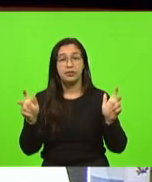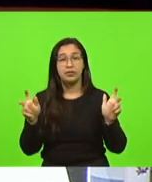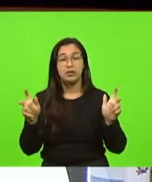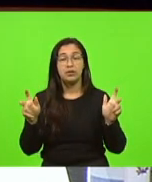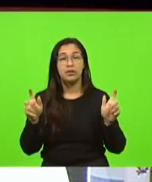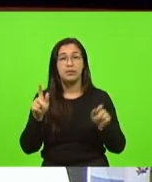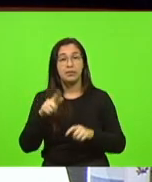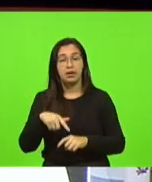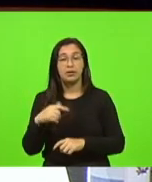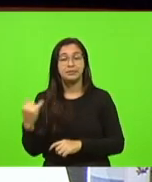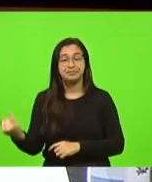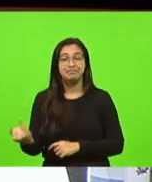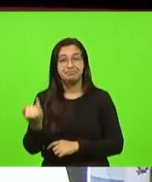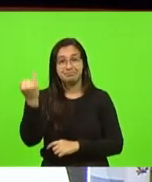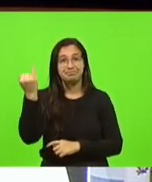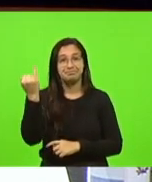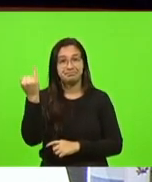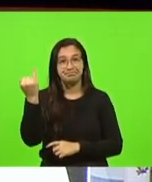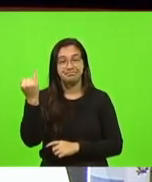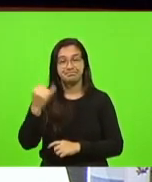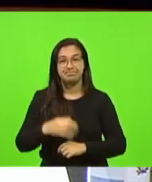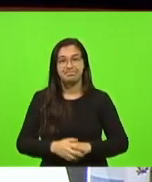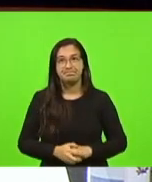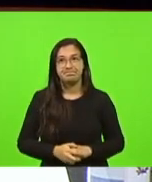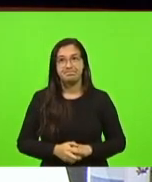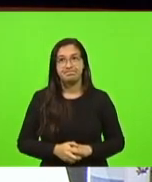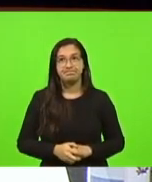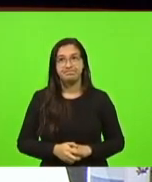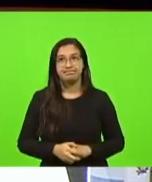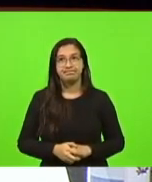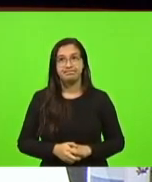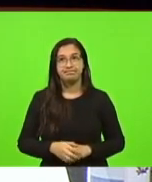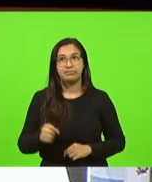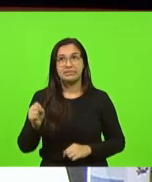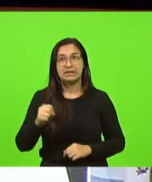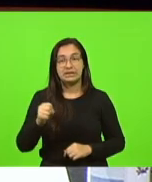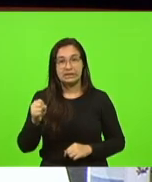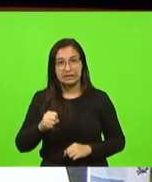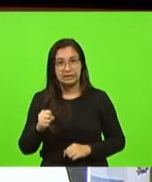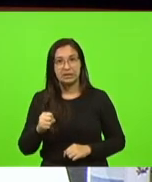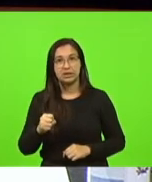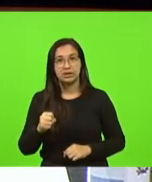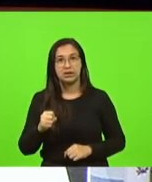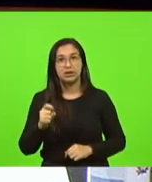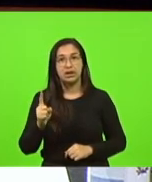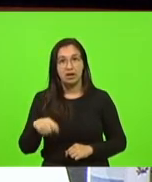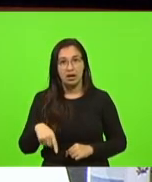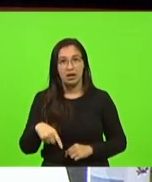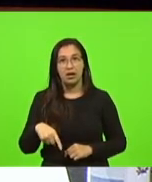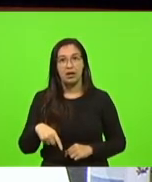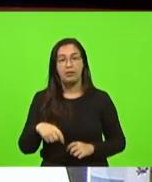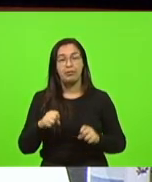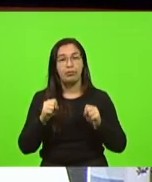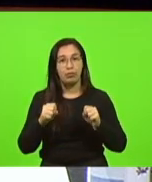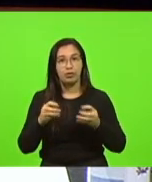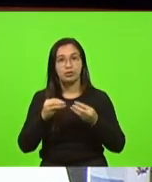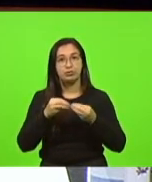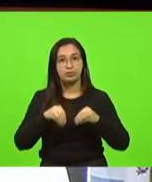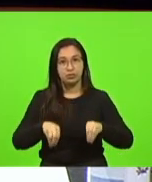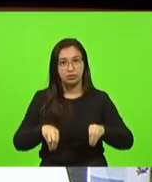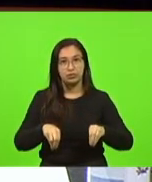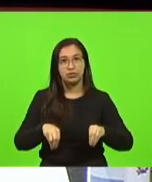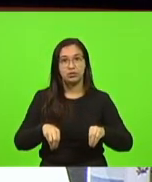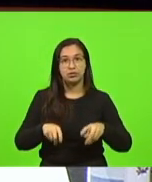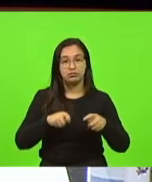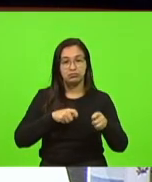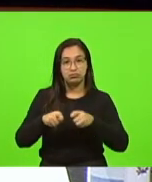muito relevante, que mexe, sim, com a economia de Santa Catarina, que